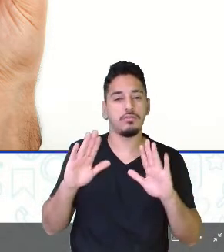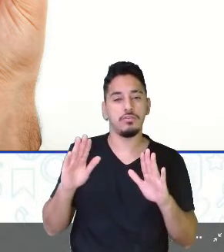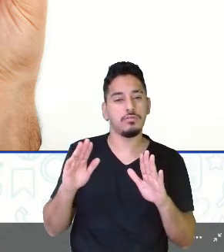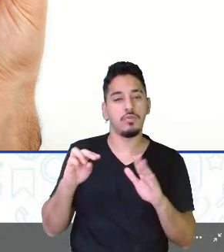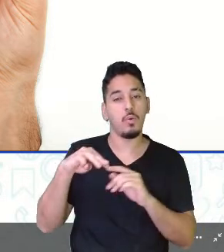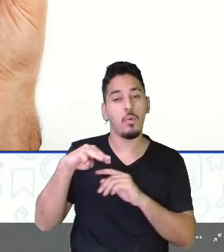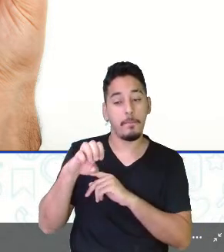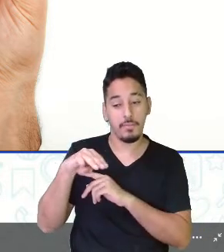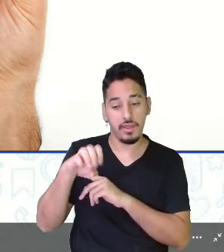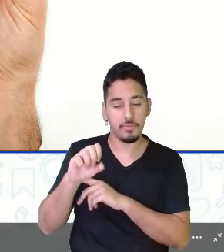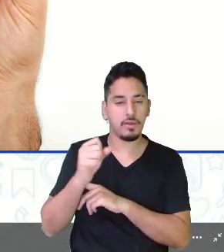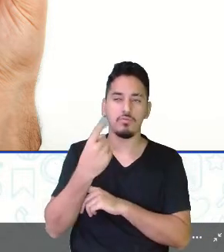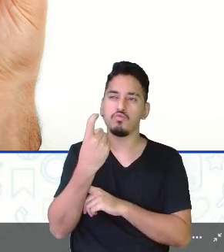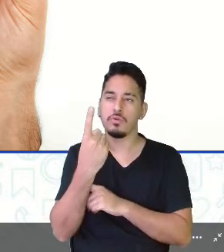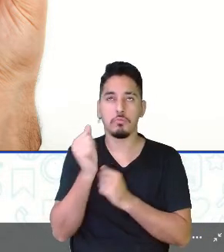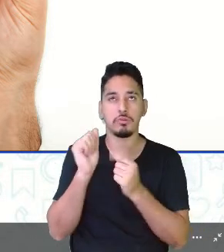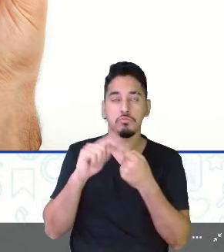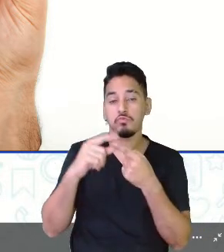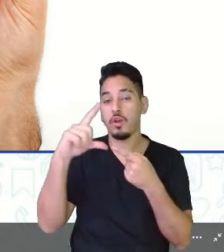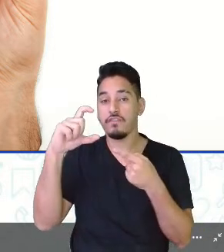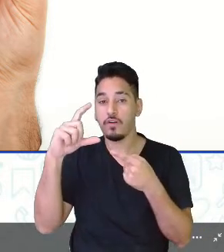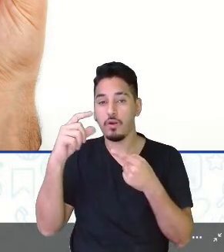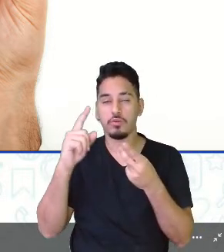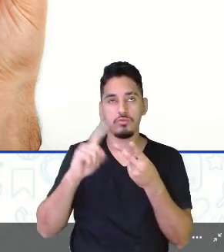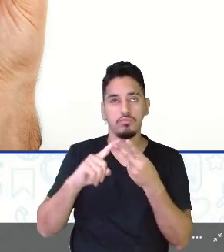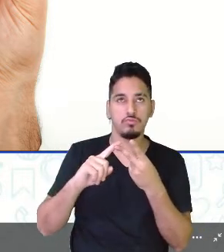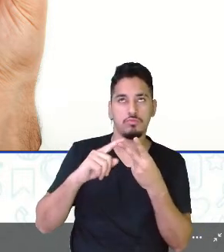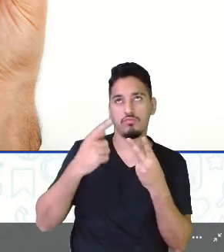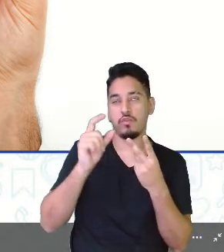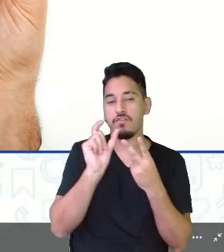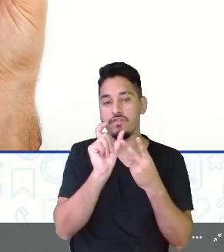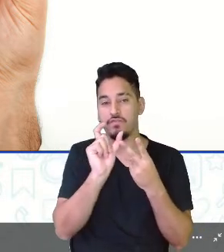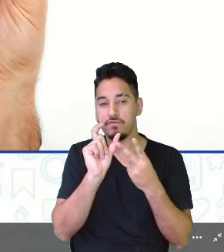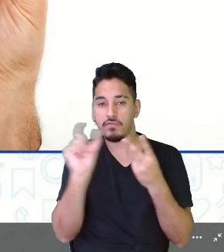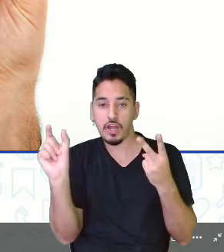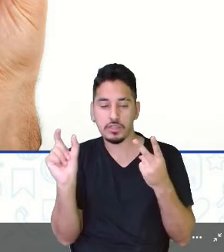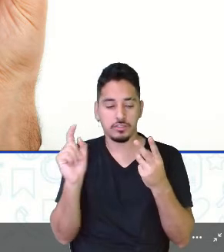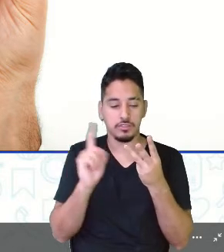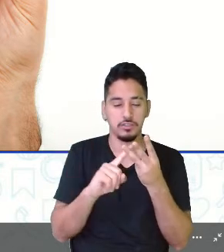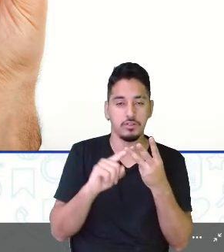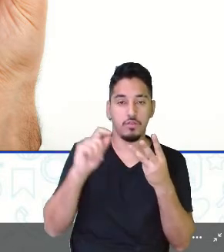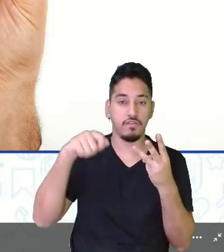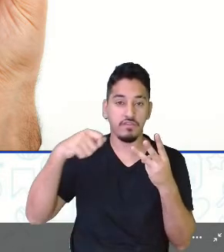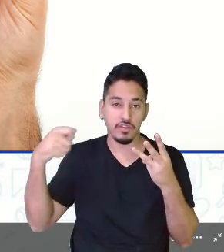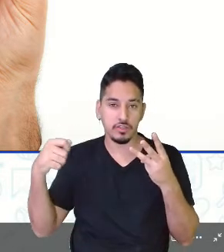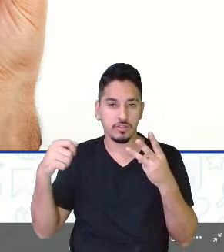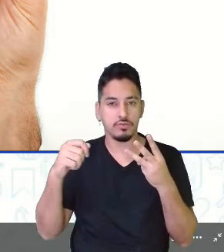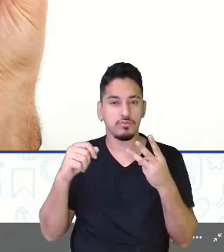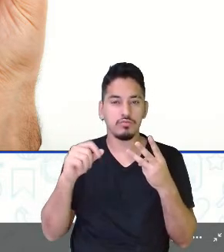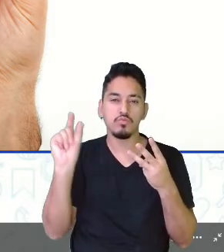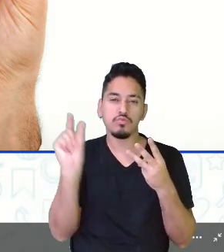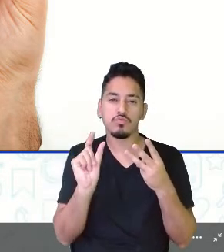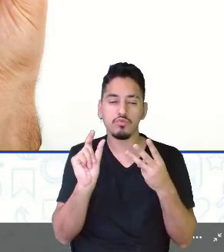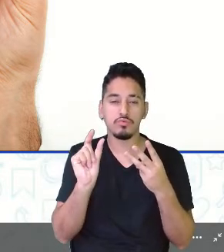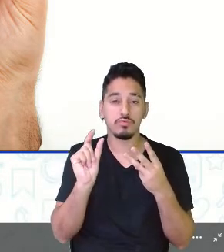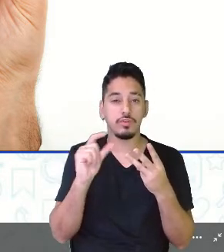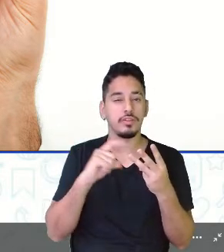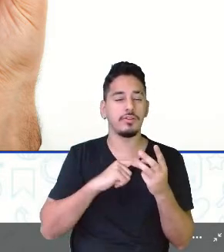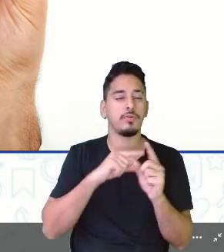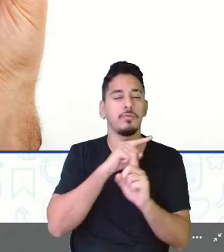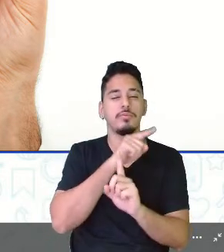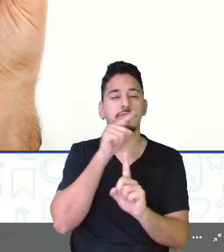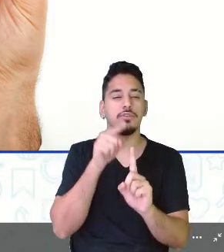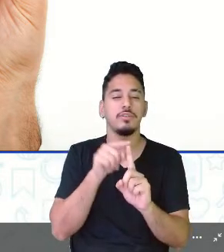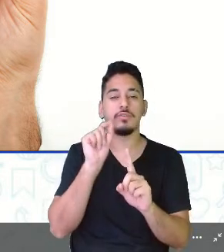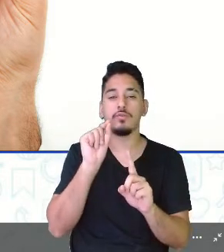única. Então, pode ser só uma foto e uma frase, pode ser só uma frase, pode ser um vídeo, que tem por